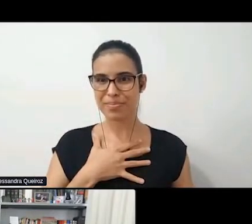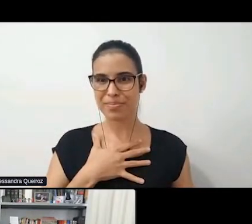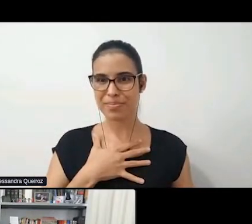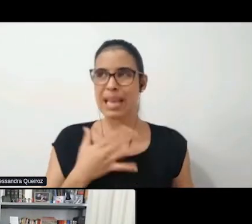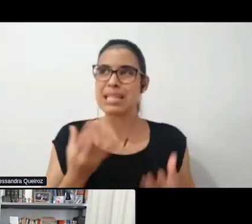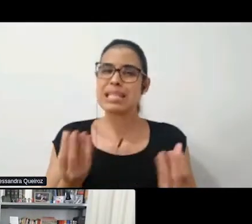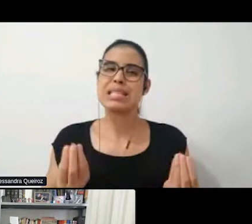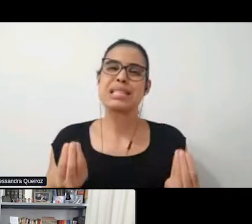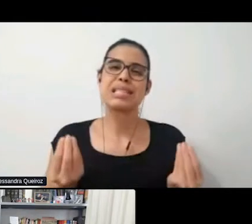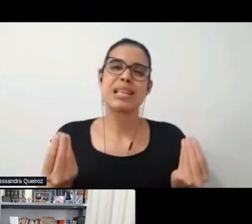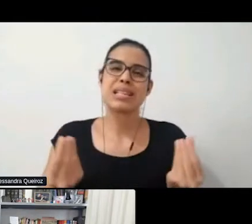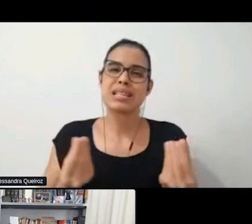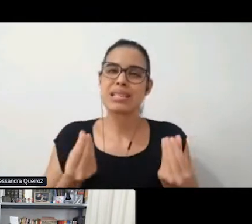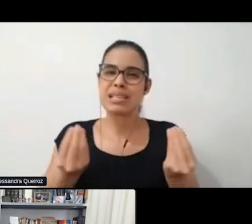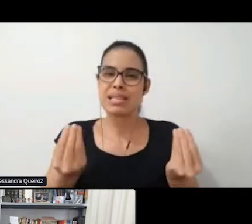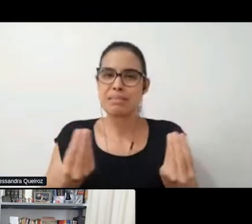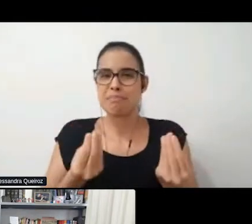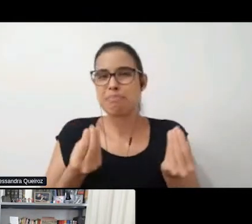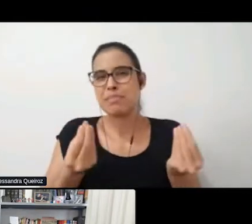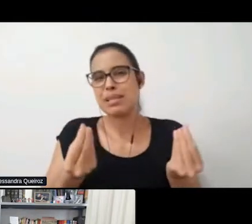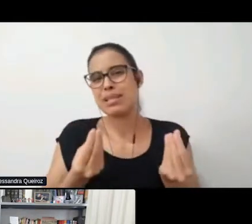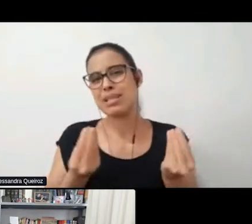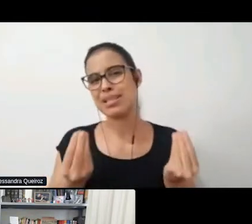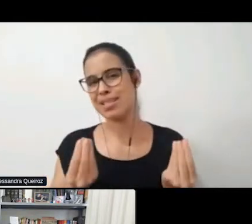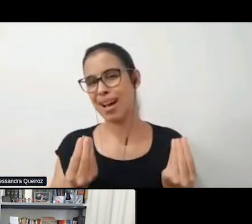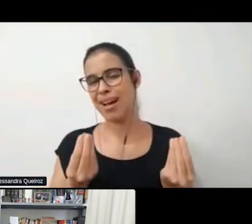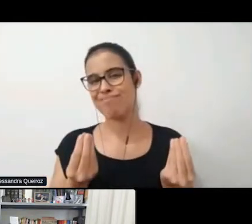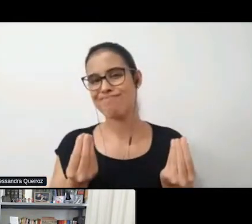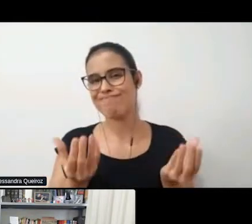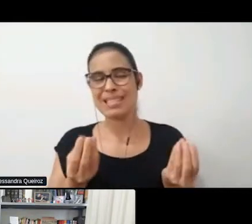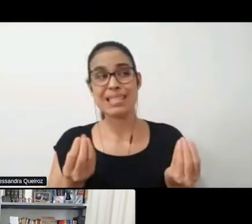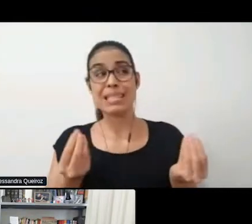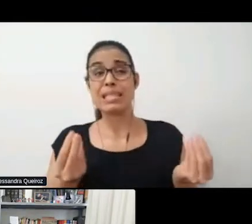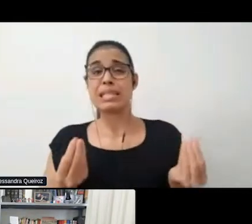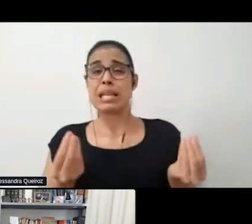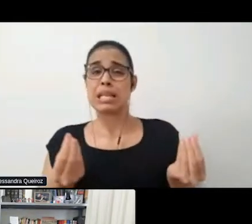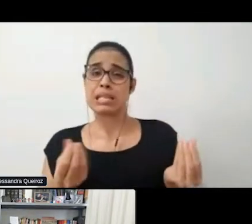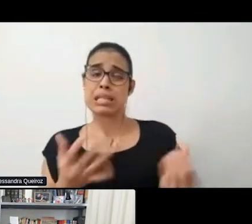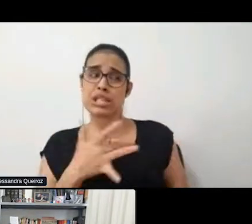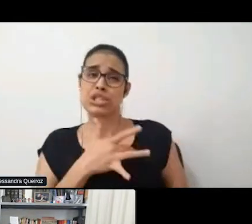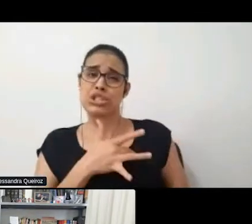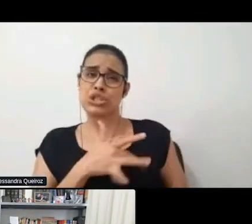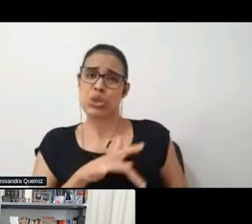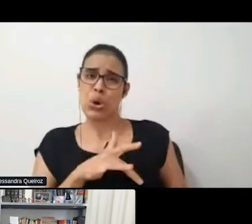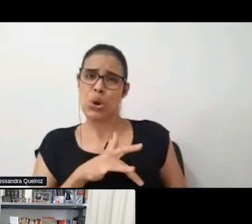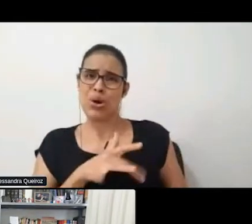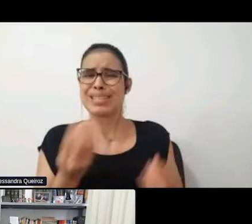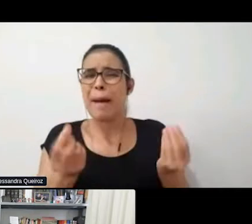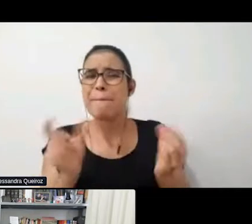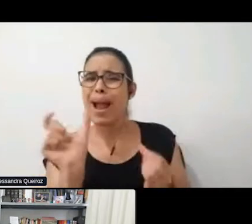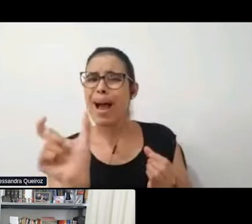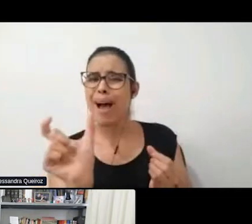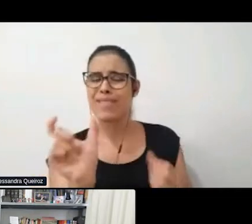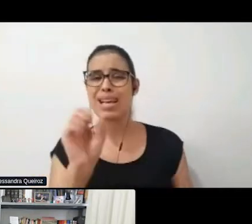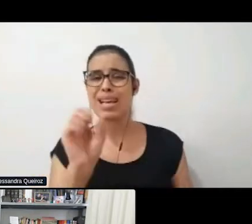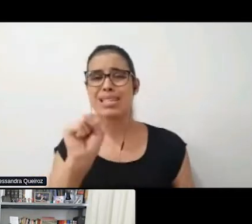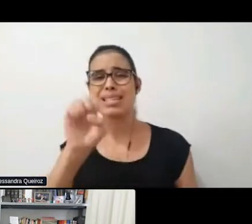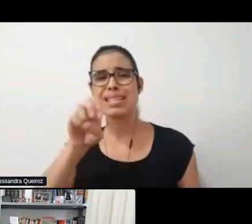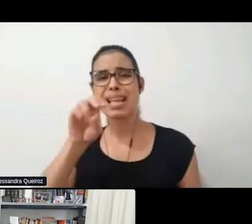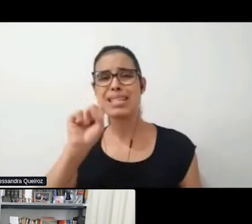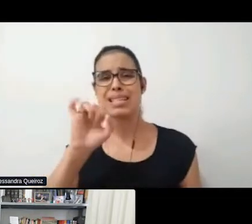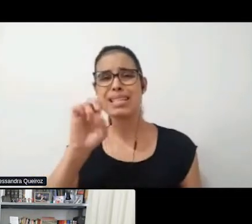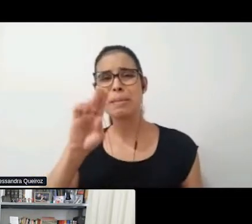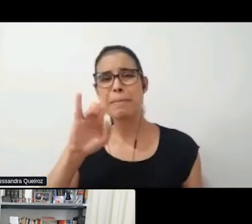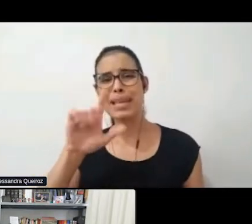sensibilizar. Sabe? Porque não é sensibilizar, eu vejo muito uma visão de coitadismo, sabe? Eu gosto muito de usar a palavra